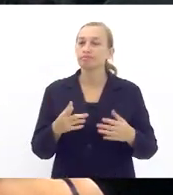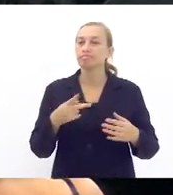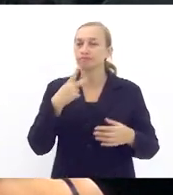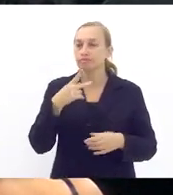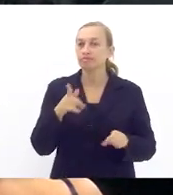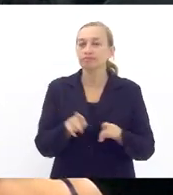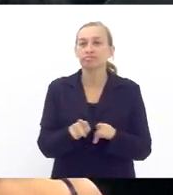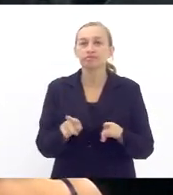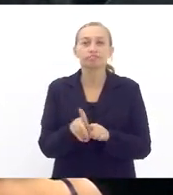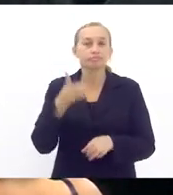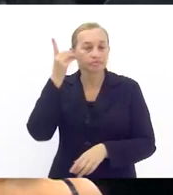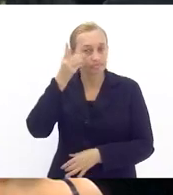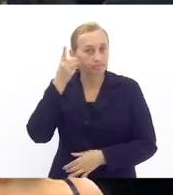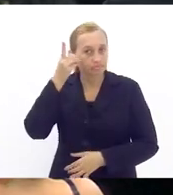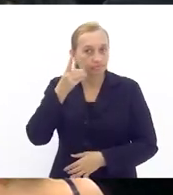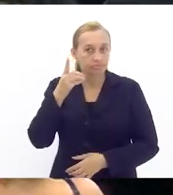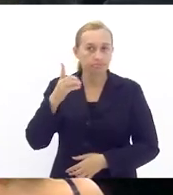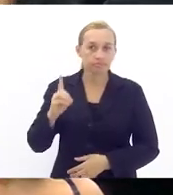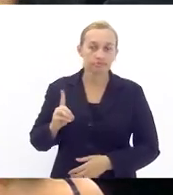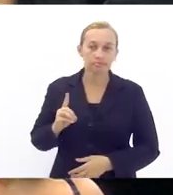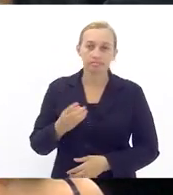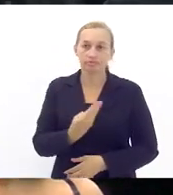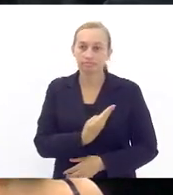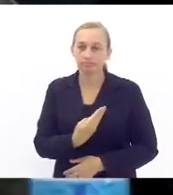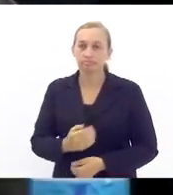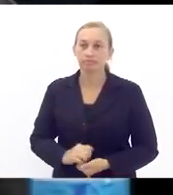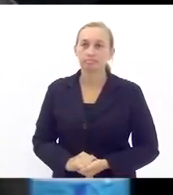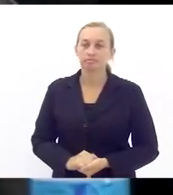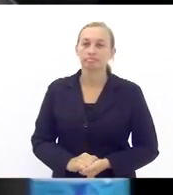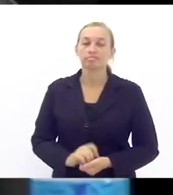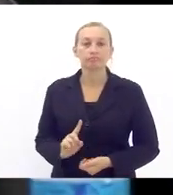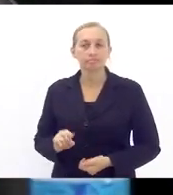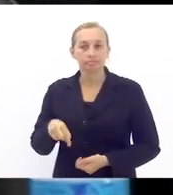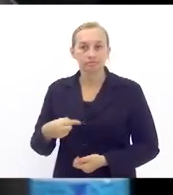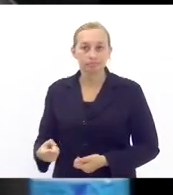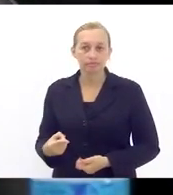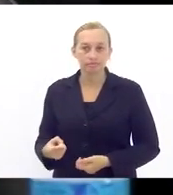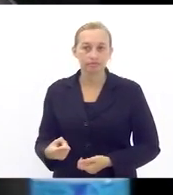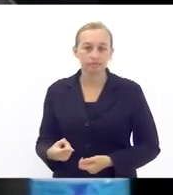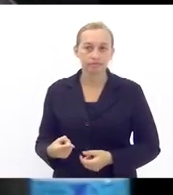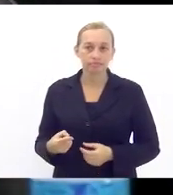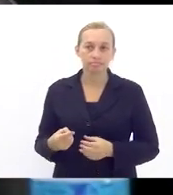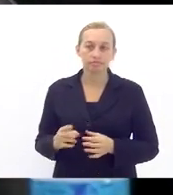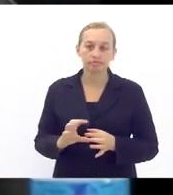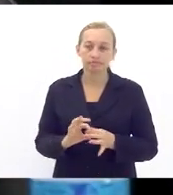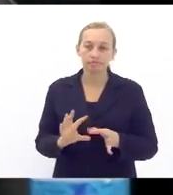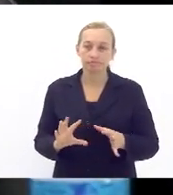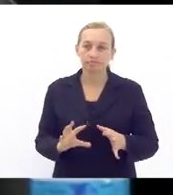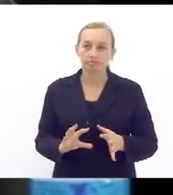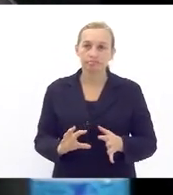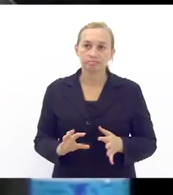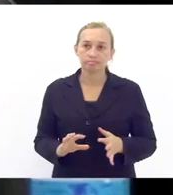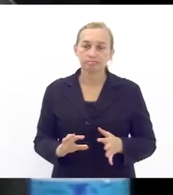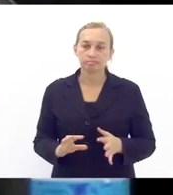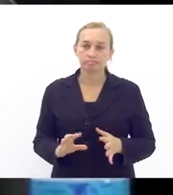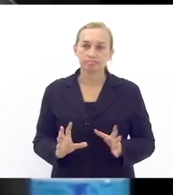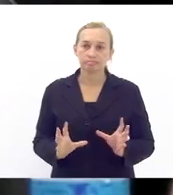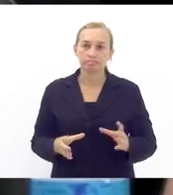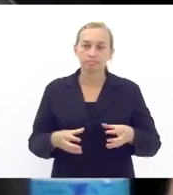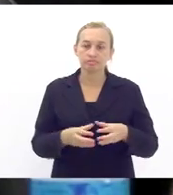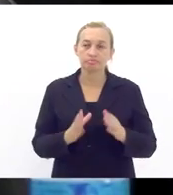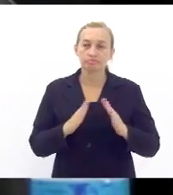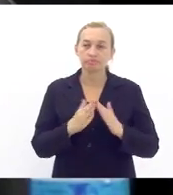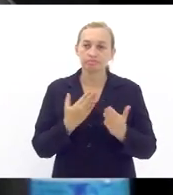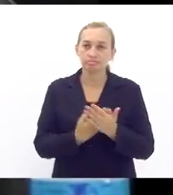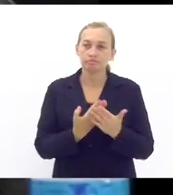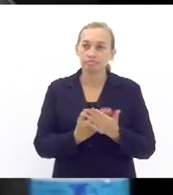da deputada da deputada Dani Balbi e na sequência a gente vai abrir para a comunidade escolar